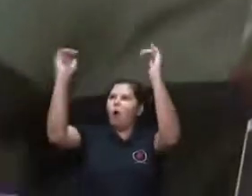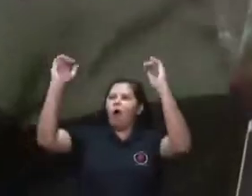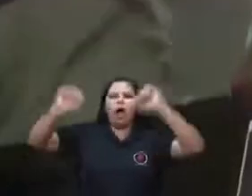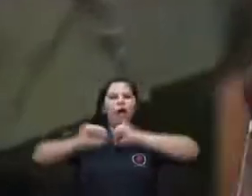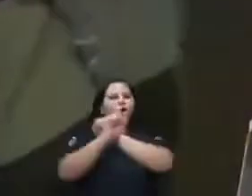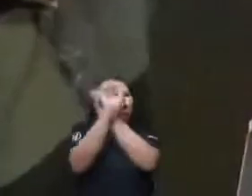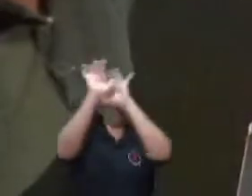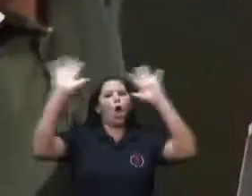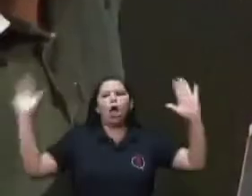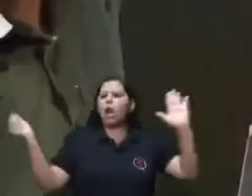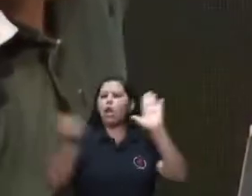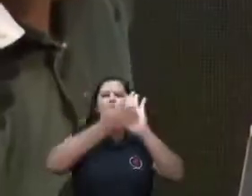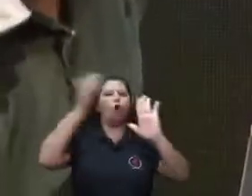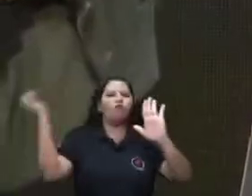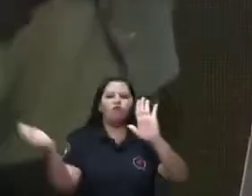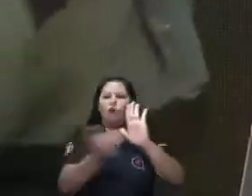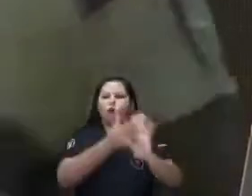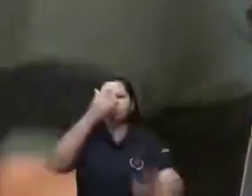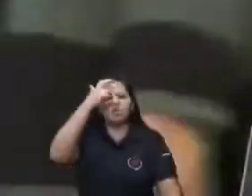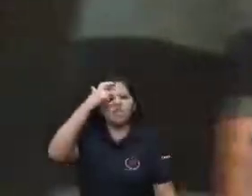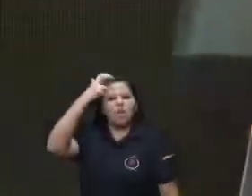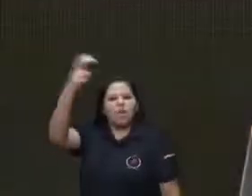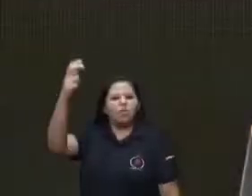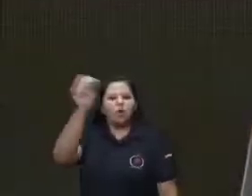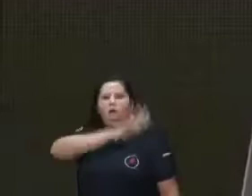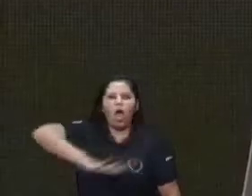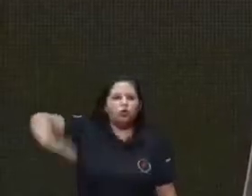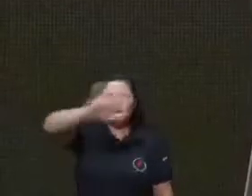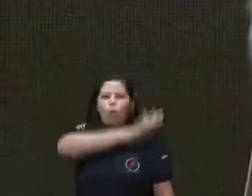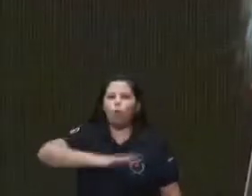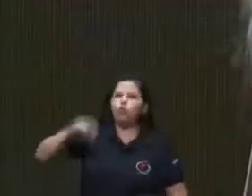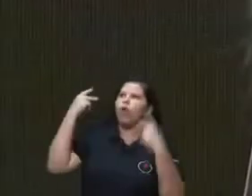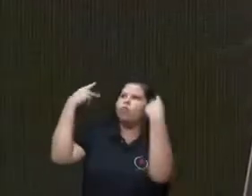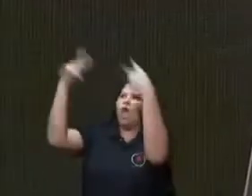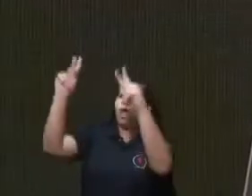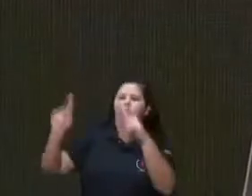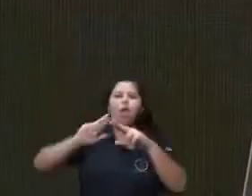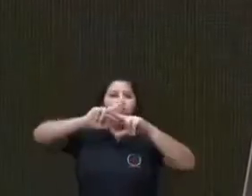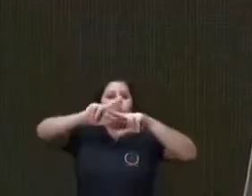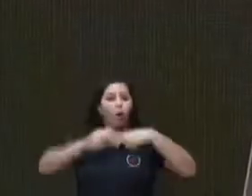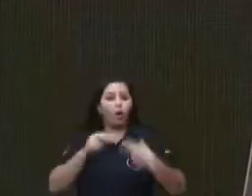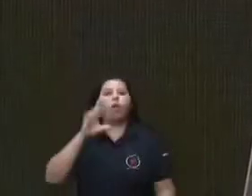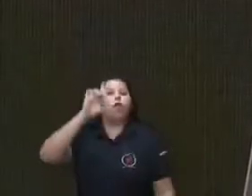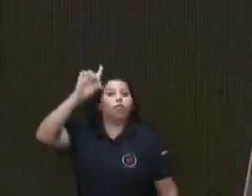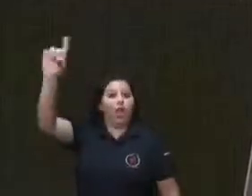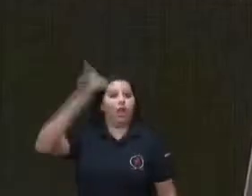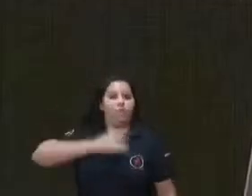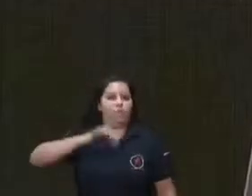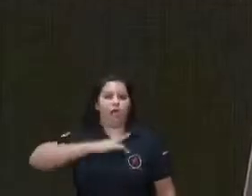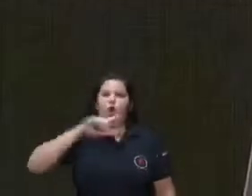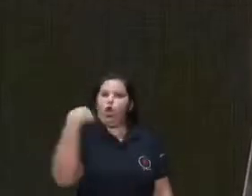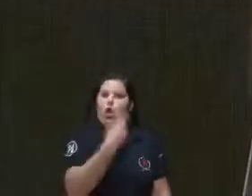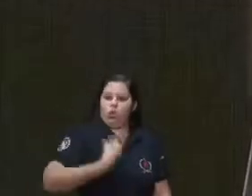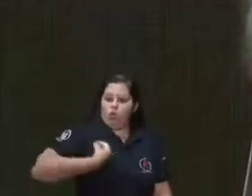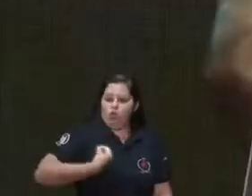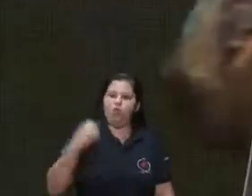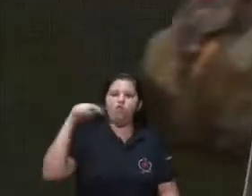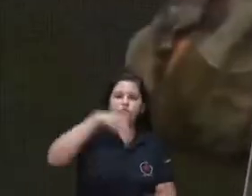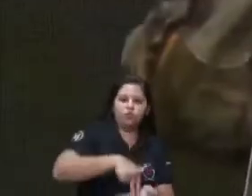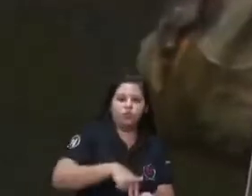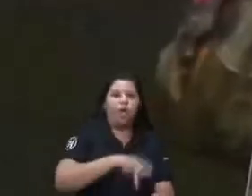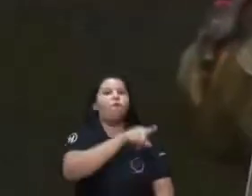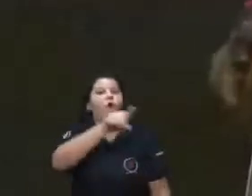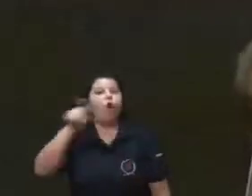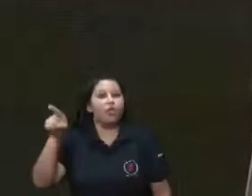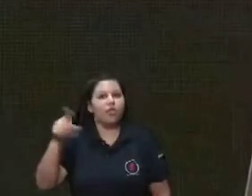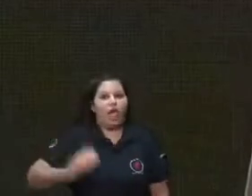louvor, sabedoria. É por causa dele que nós estamos aqui. Quem está aqui por causa de Jesus,